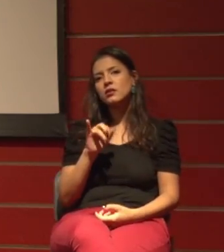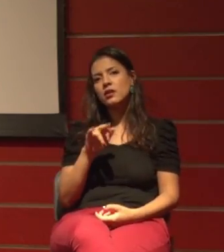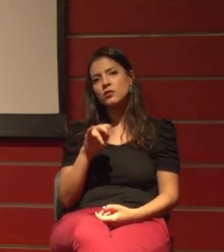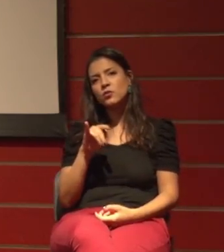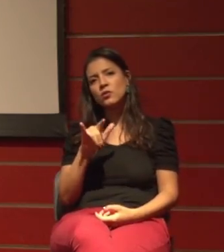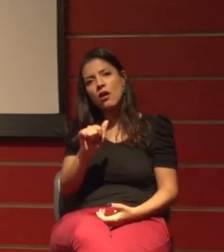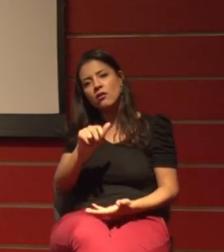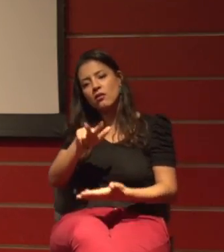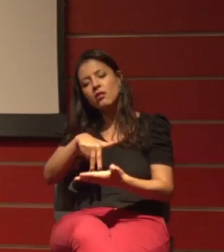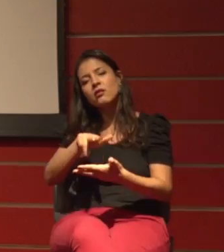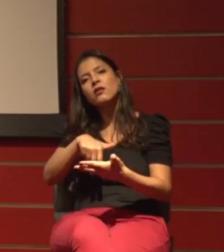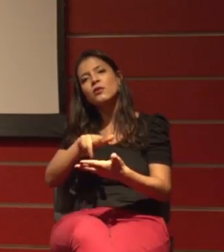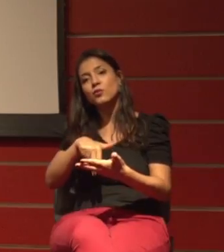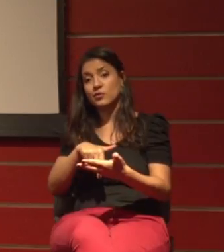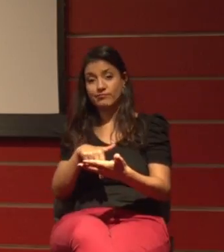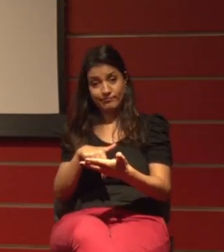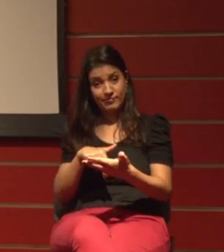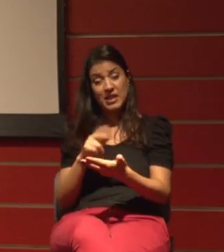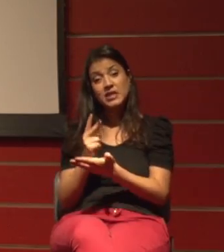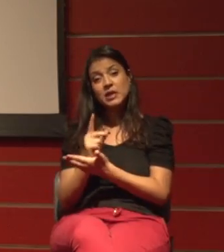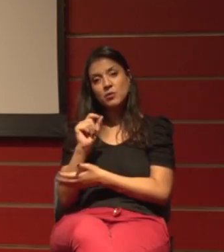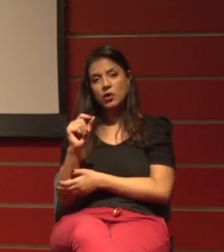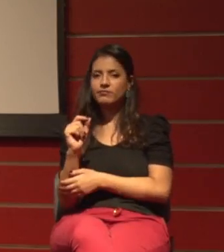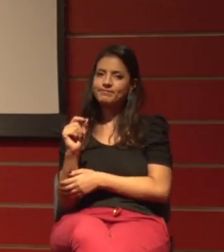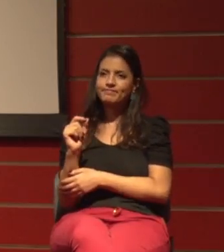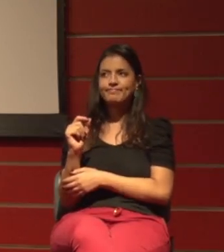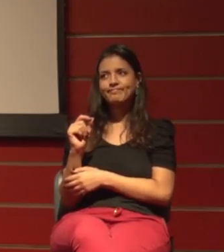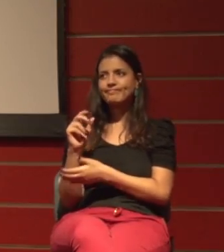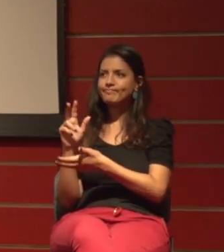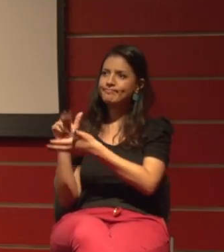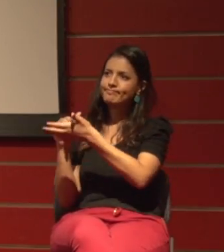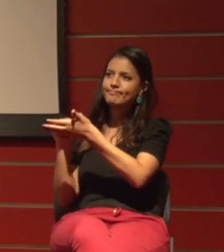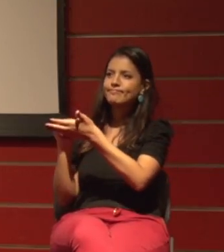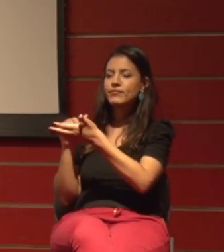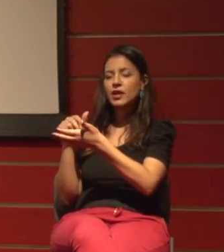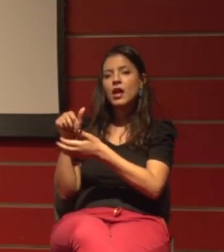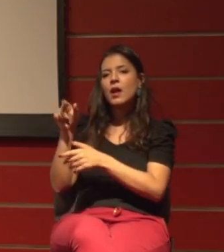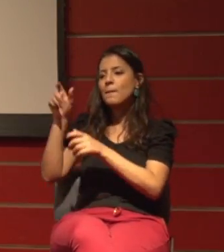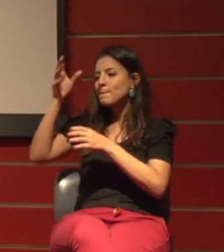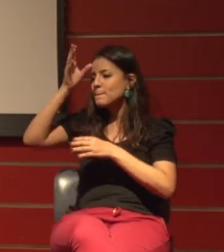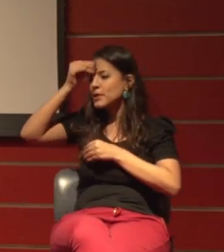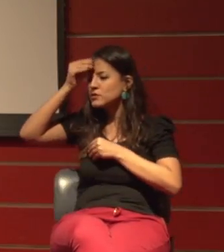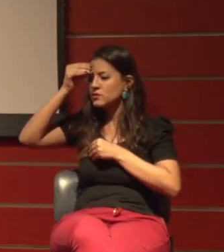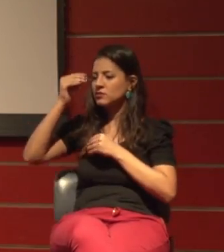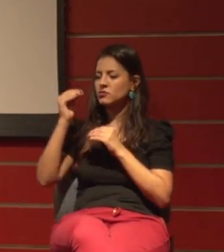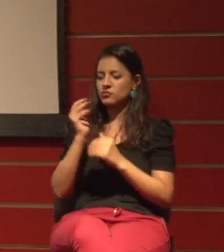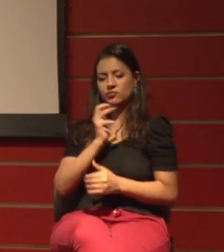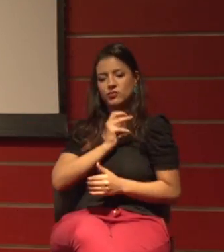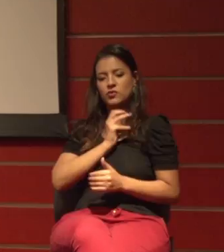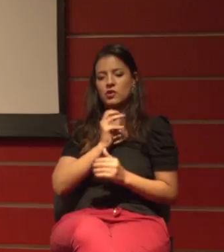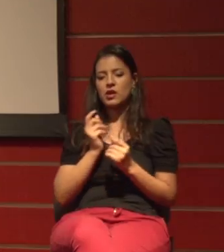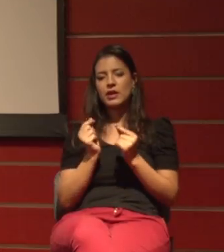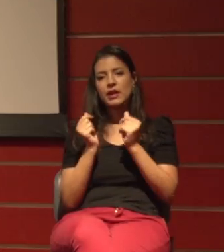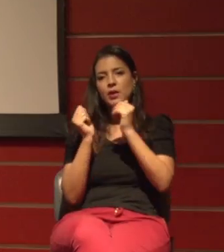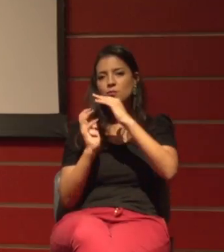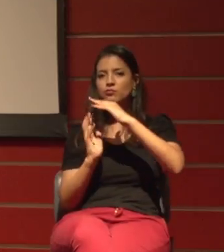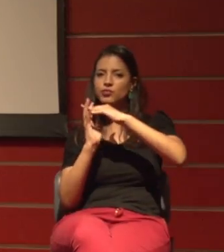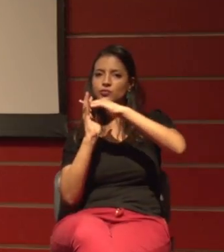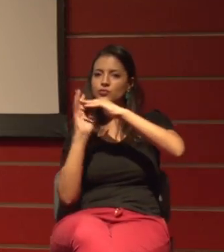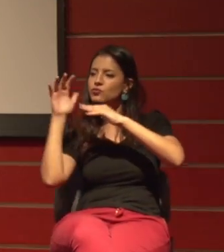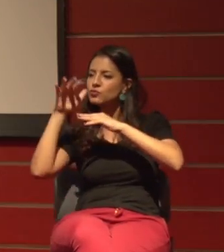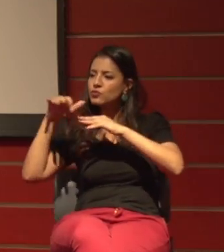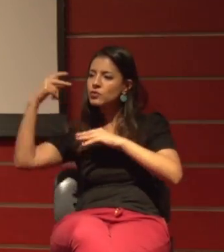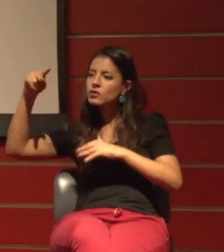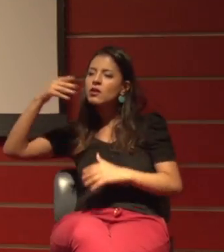média ou média alta com personagens brancos voltadas para um público Branco a gente tem eu acho que eh